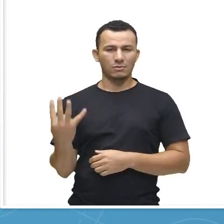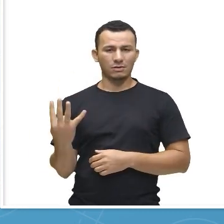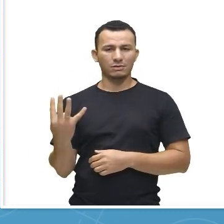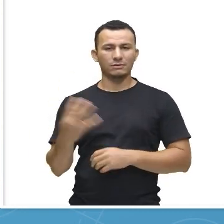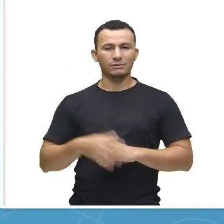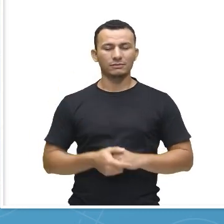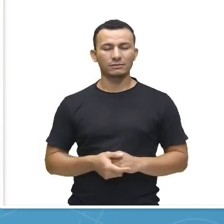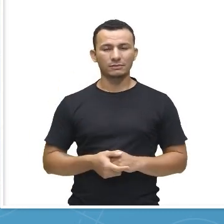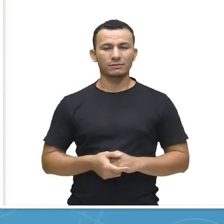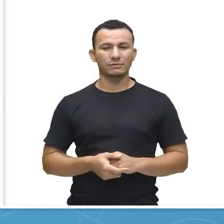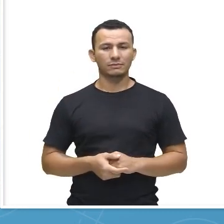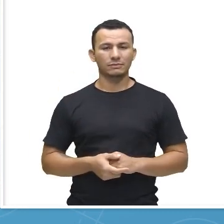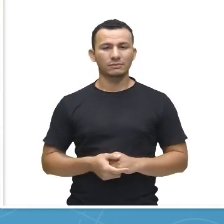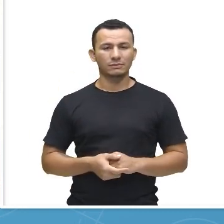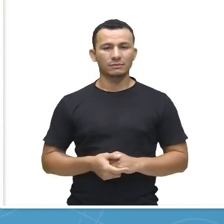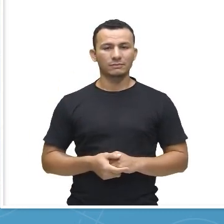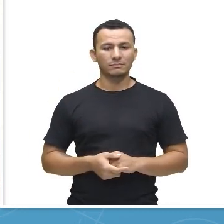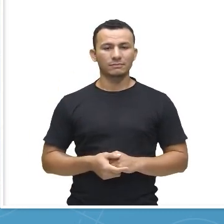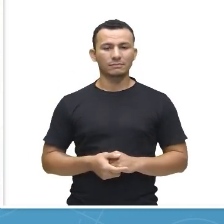4.